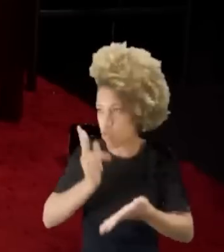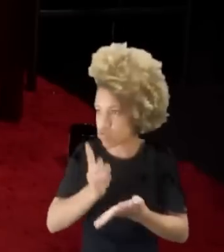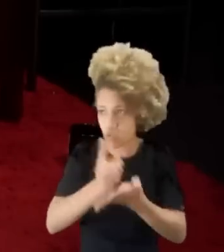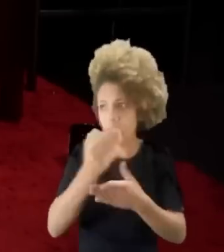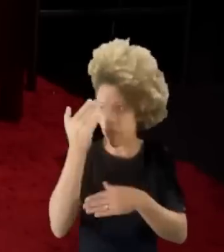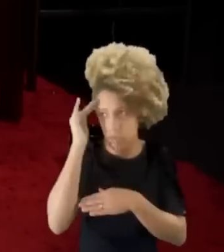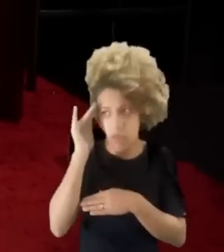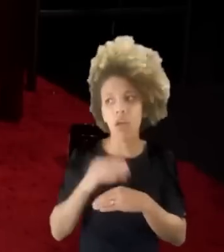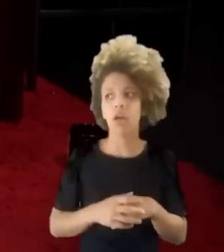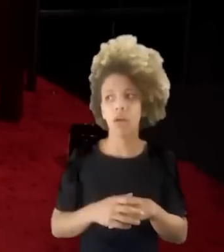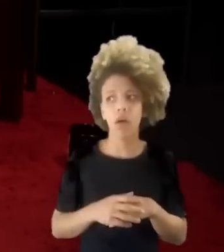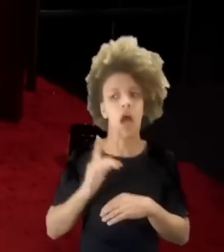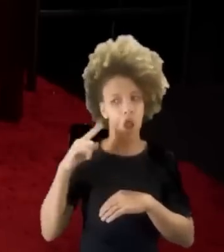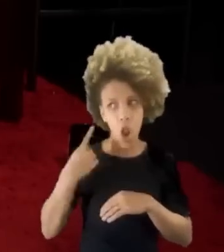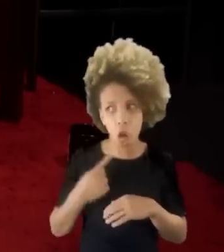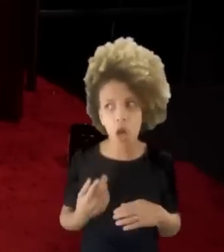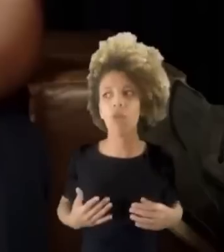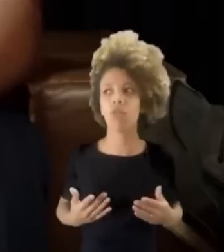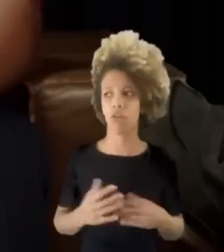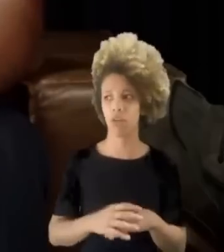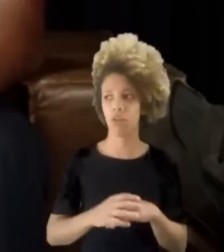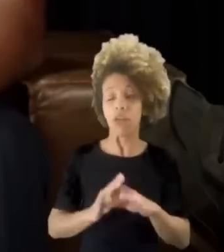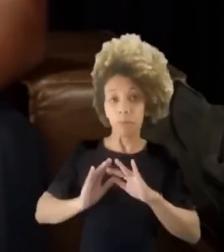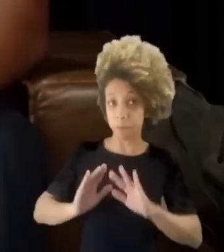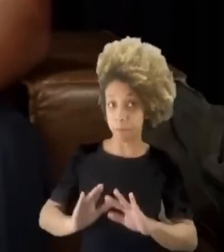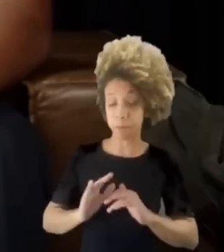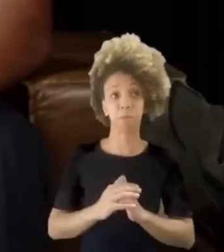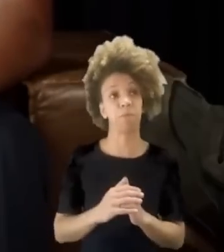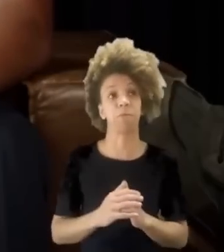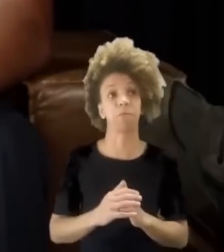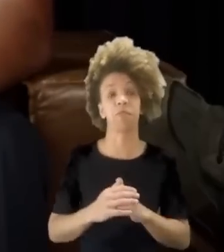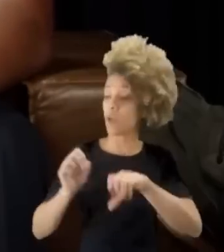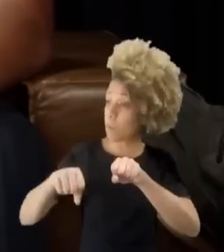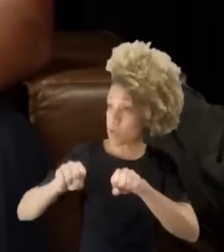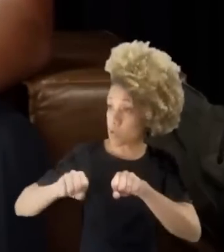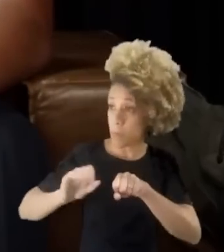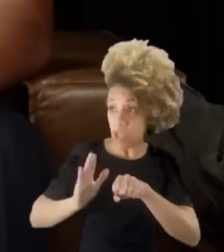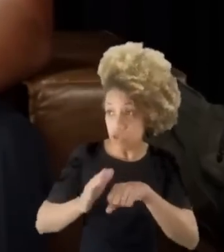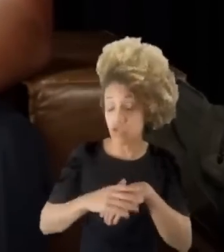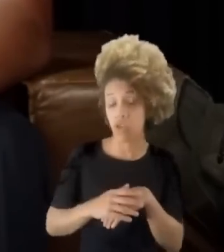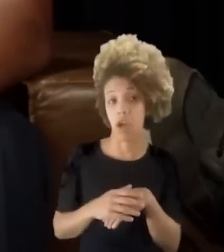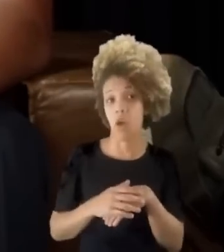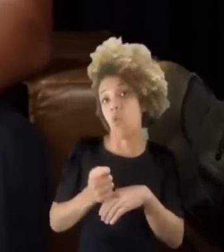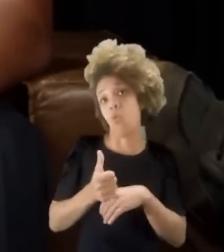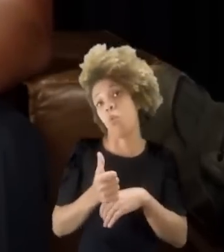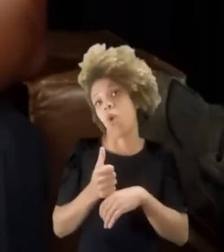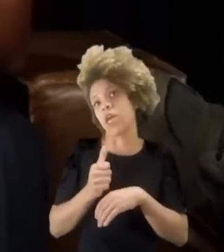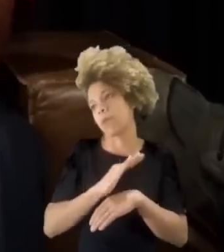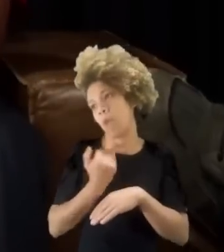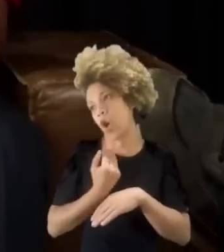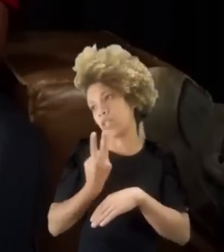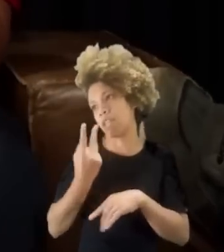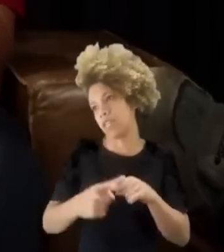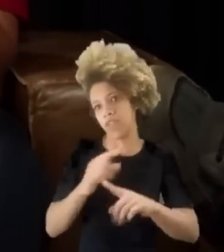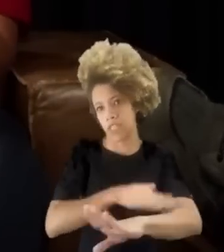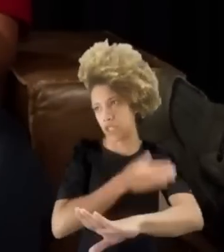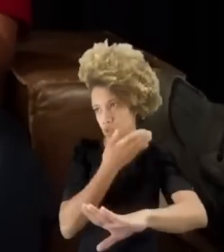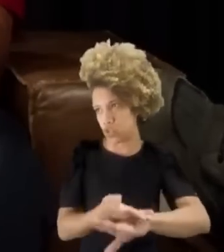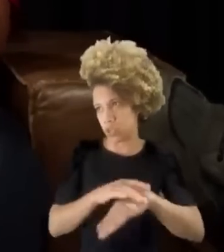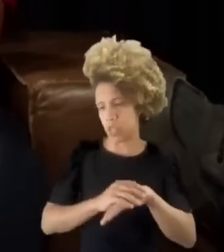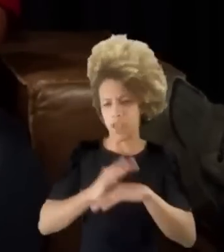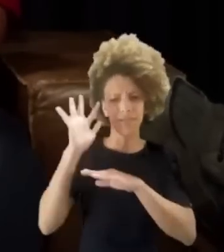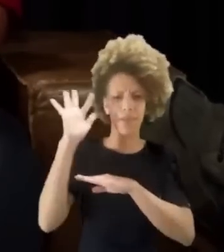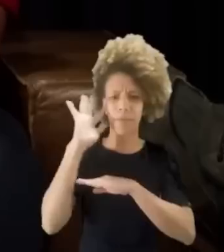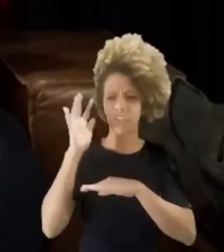entendeu é o bagulho não para Então seja o motoboy já ele já quase morre três vezes você imagina que todo dia